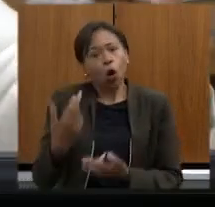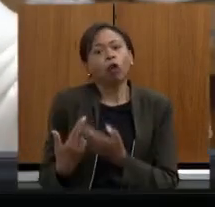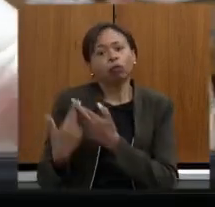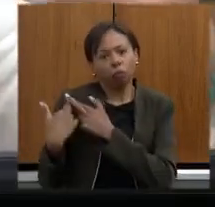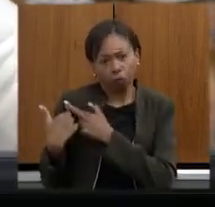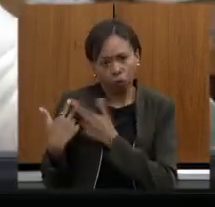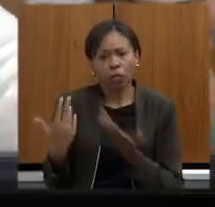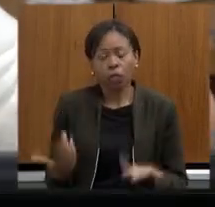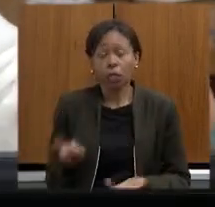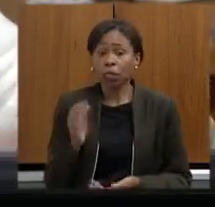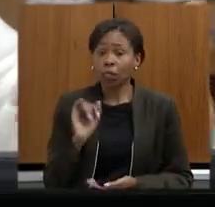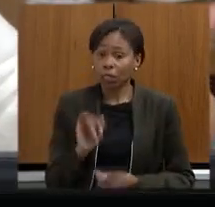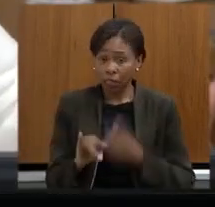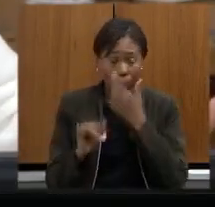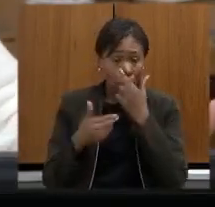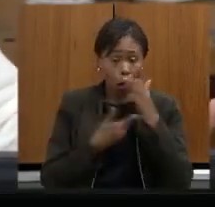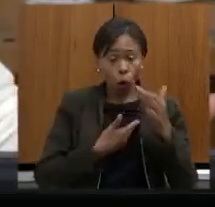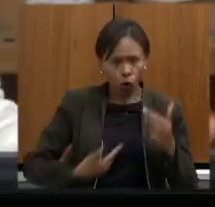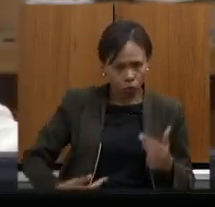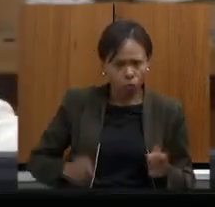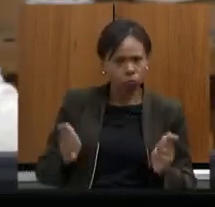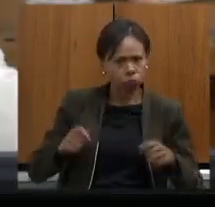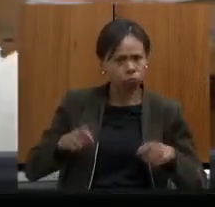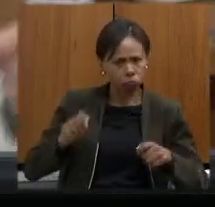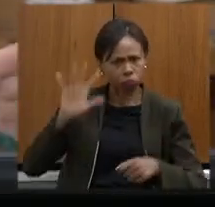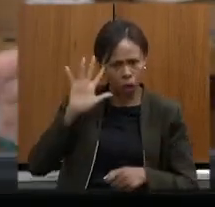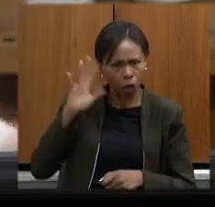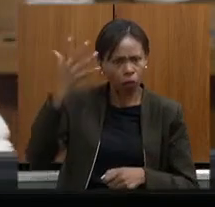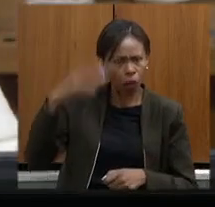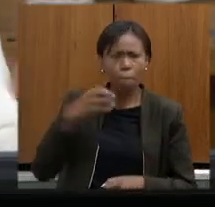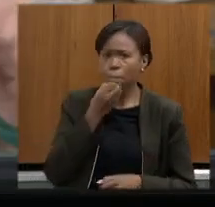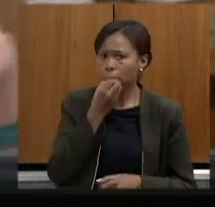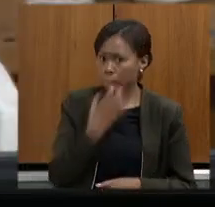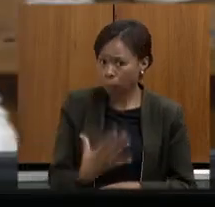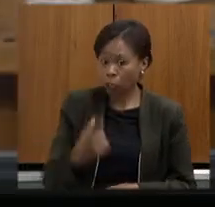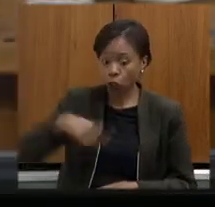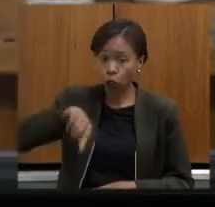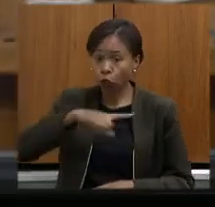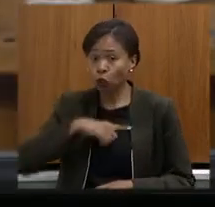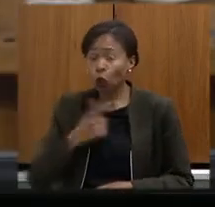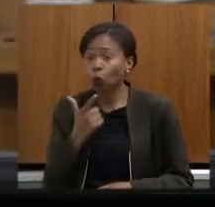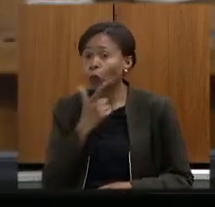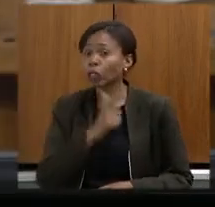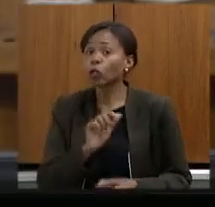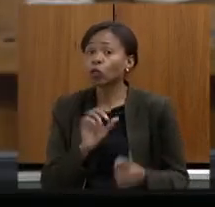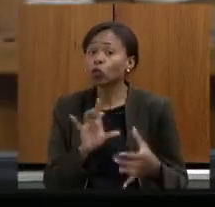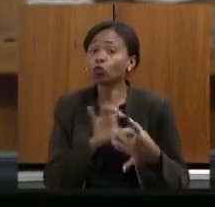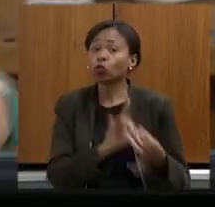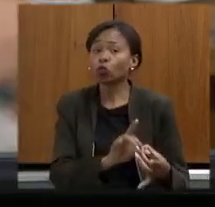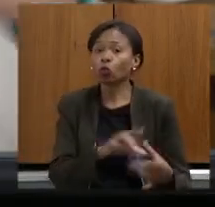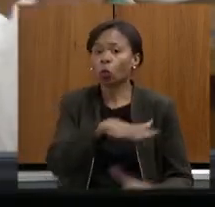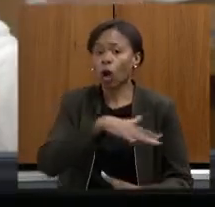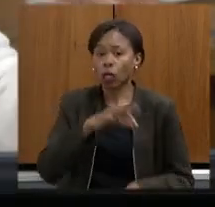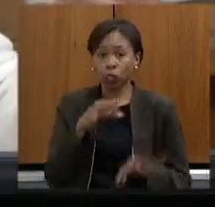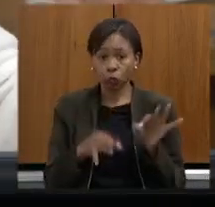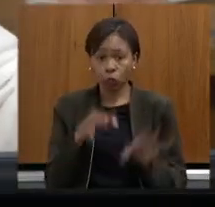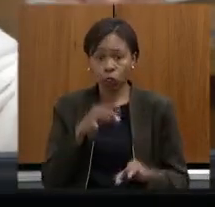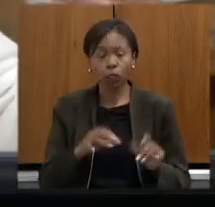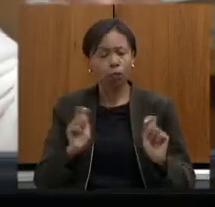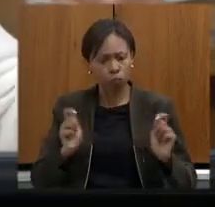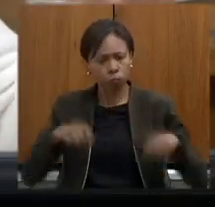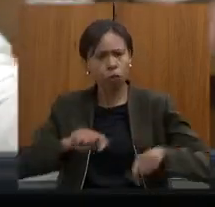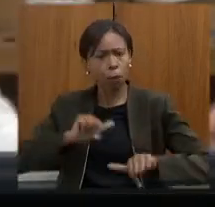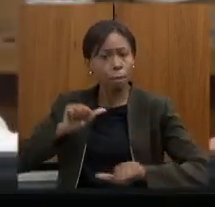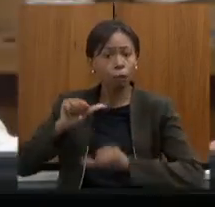ver que o governo consegue executar muito bem que a gente tem conseguido em conjunto com as instituições de justiças transformar e